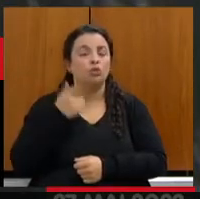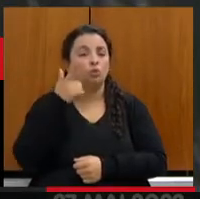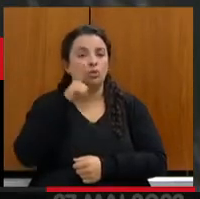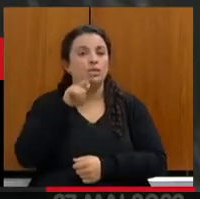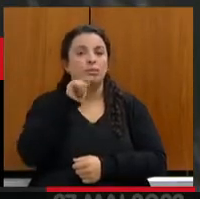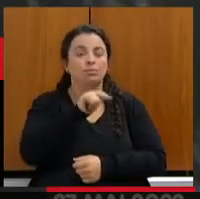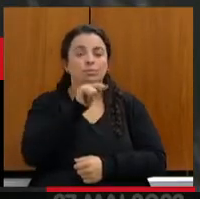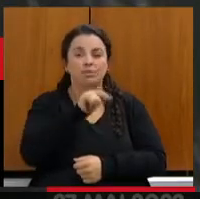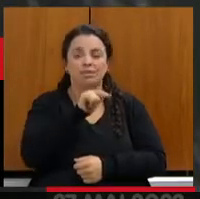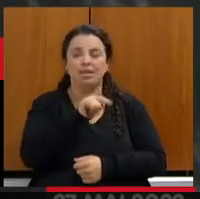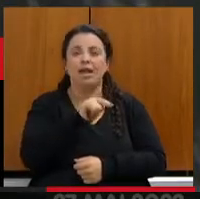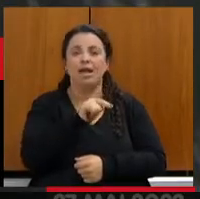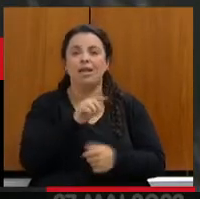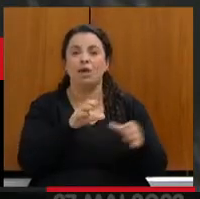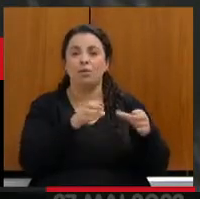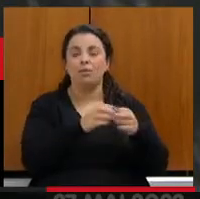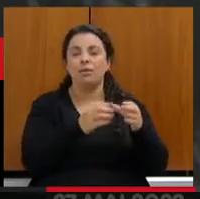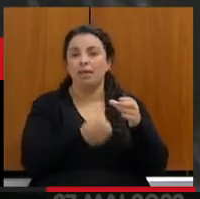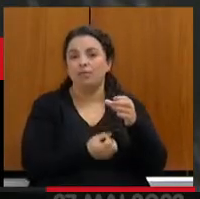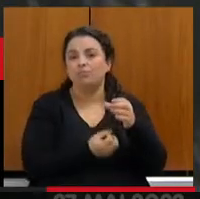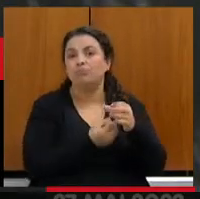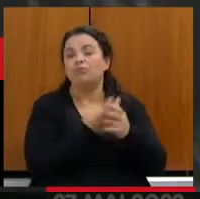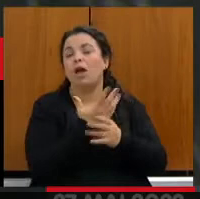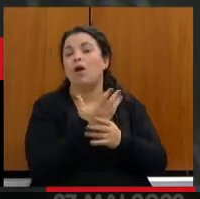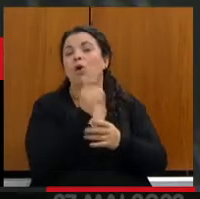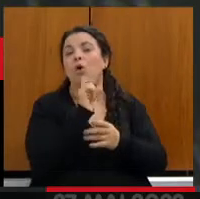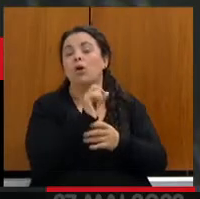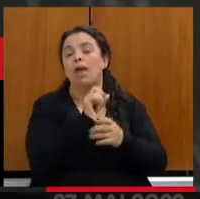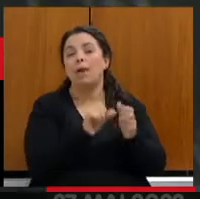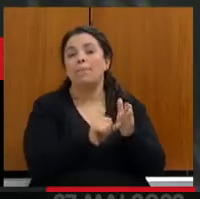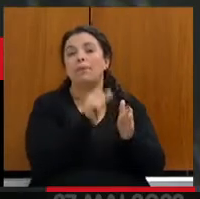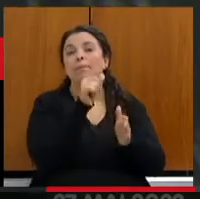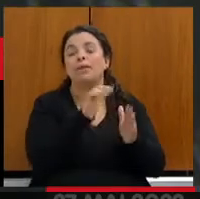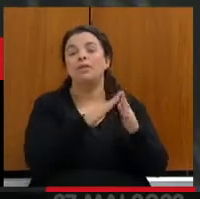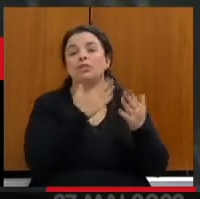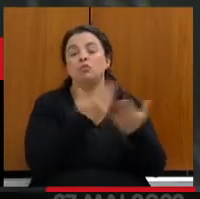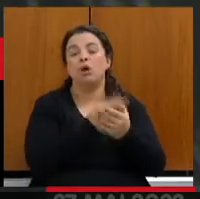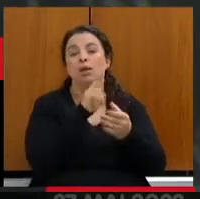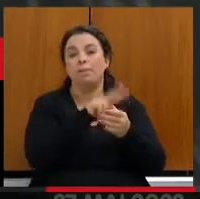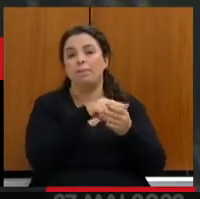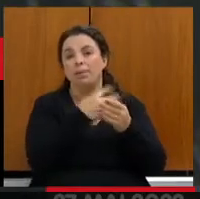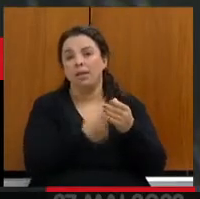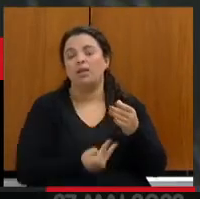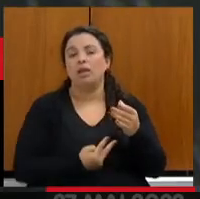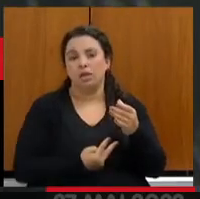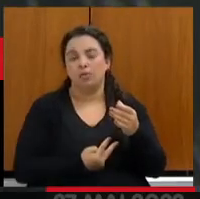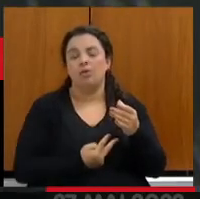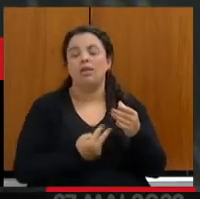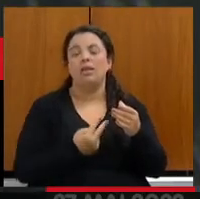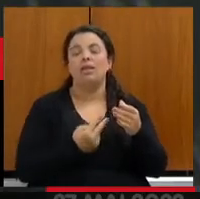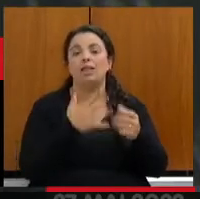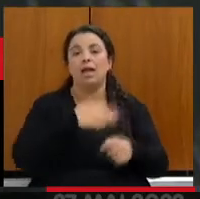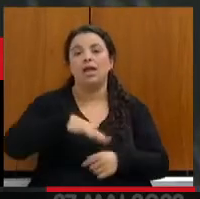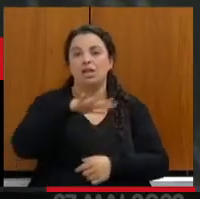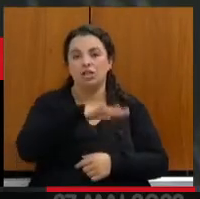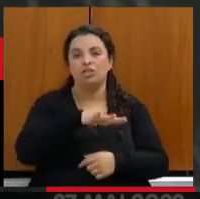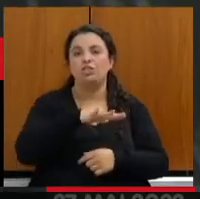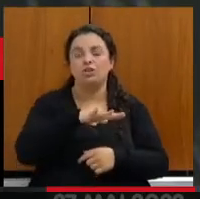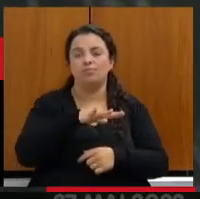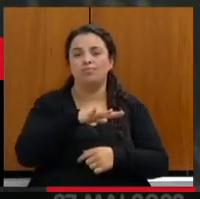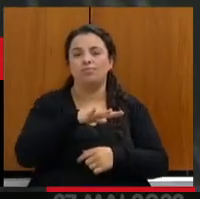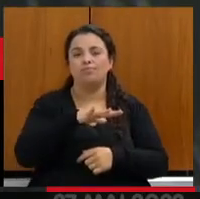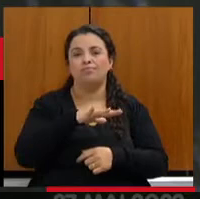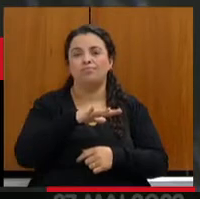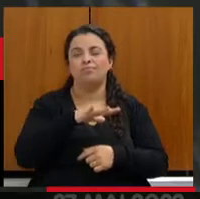nossa comunidade dia 29 passado agora a primeira escola bilíngue de da região metropolitana onde a gente